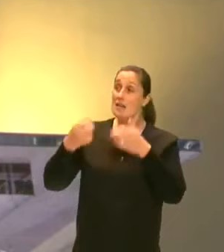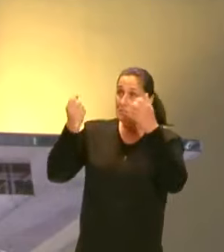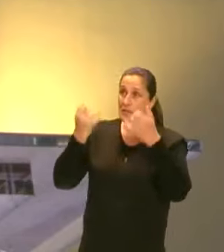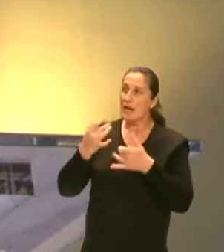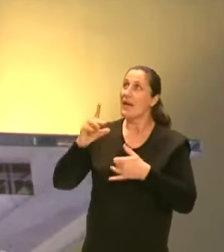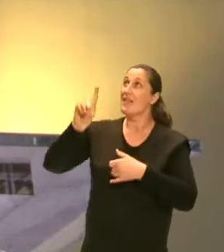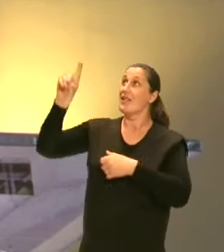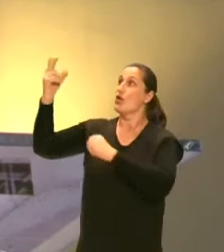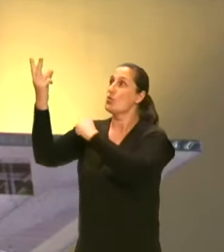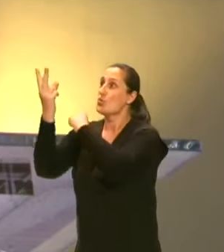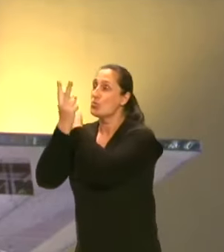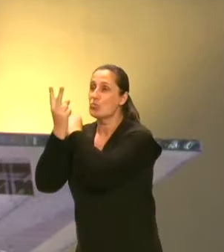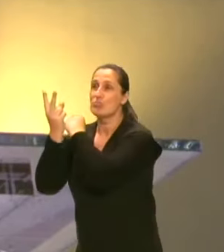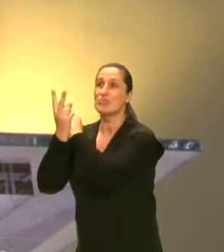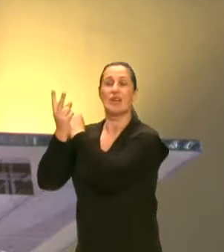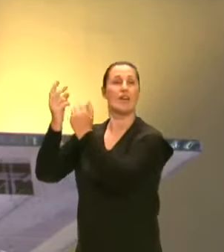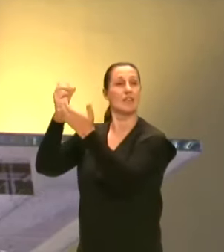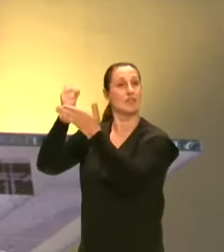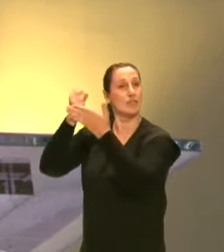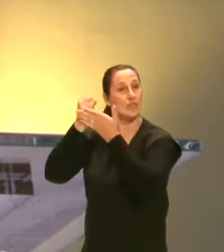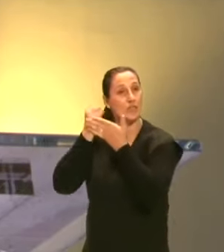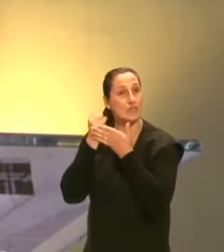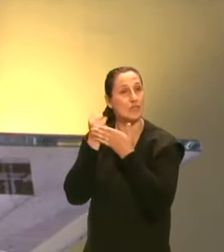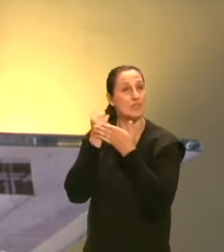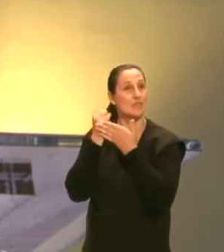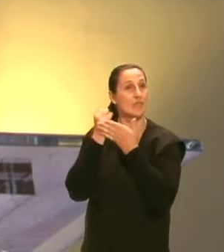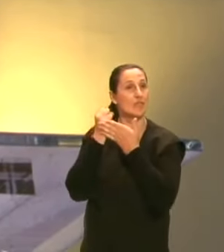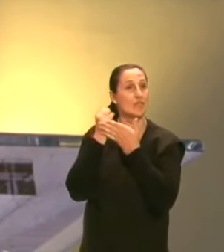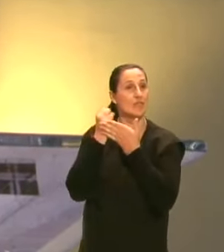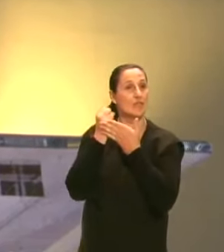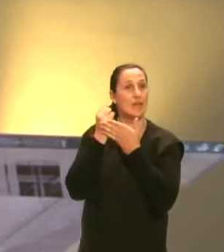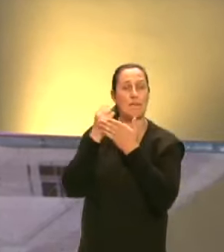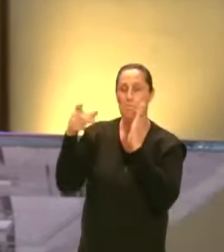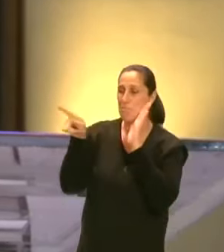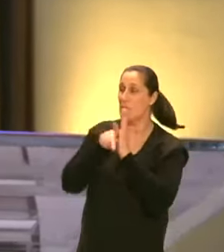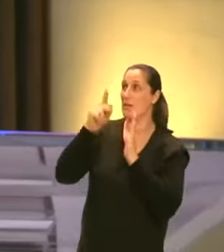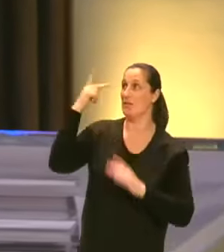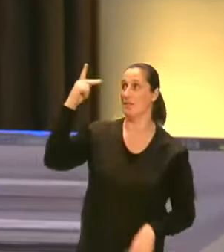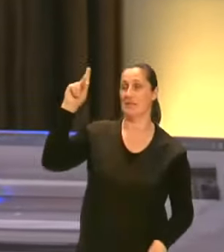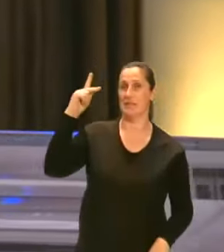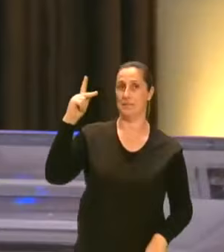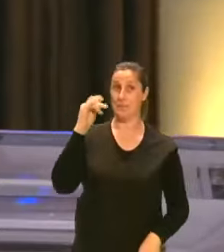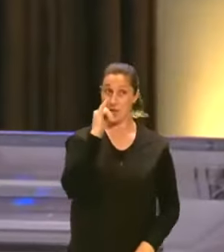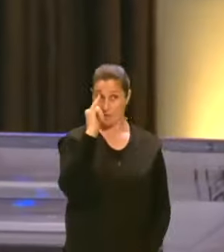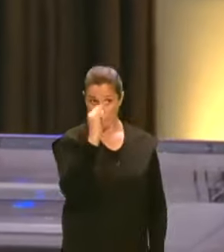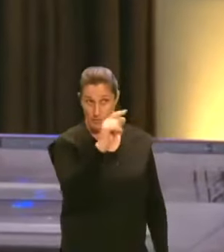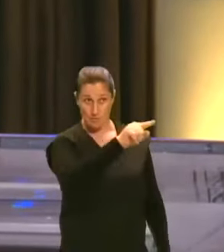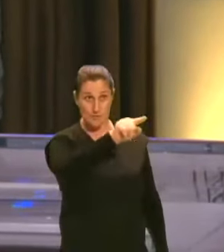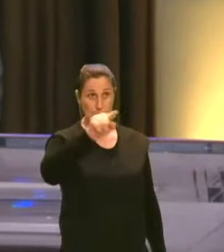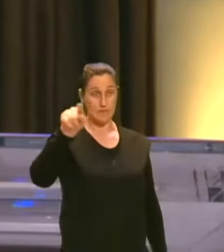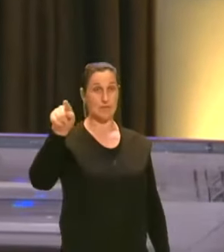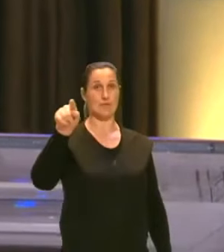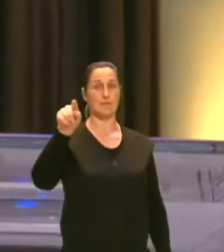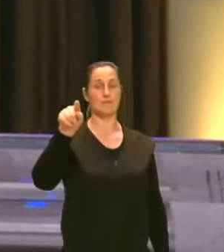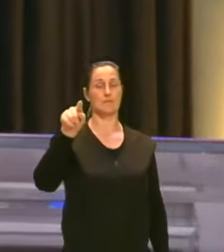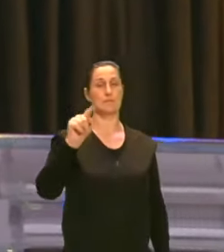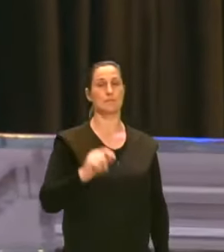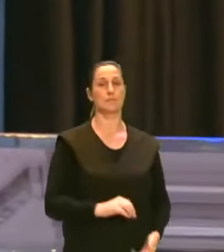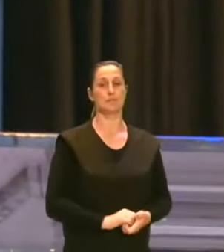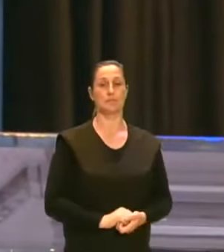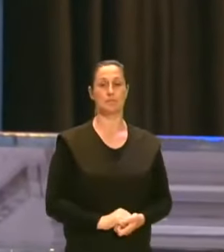de Deus do nosso pastor. E eu quero te dizer algo, tirar algumas lições desse